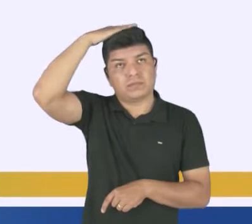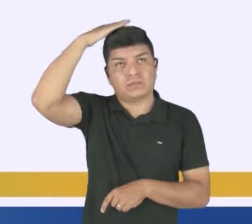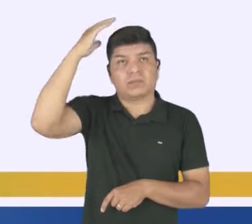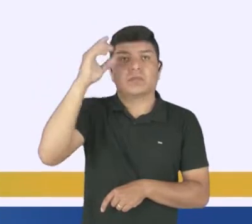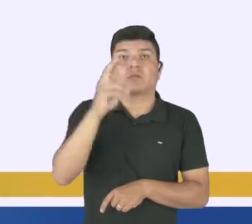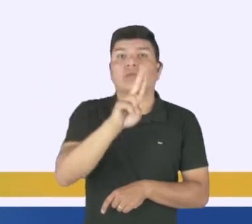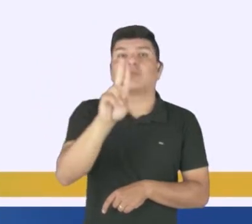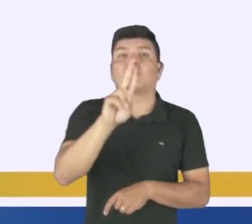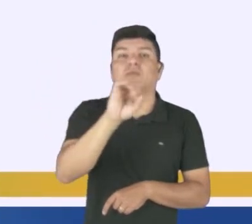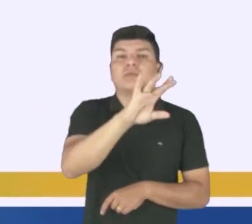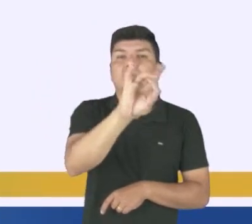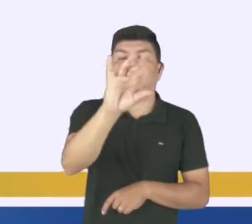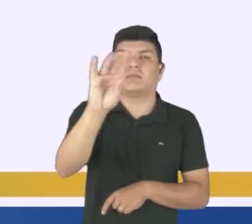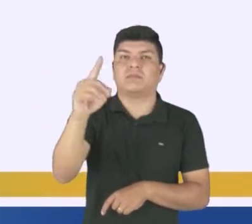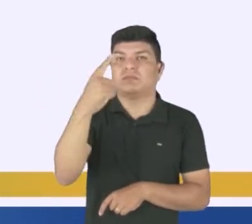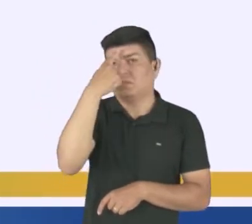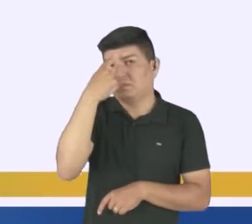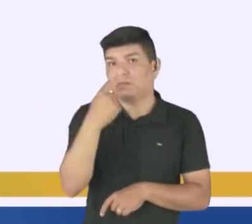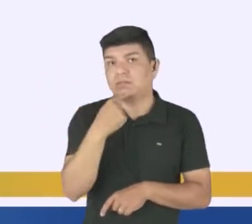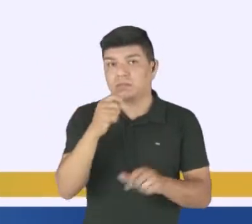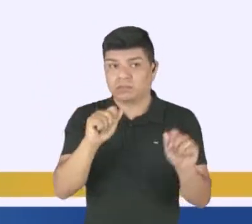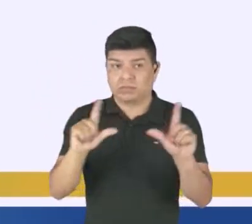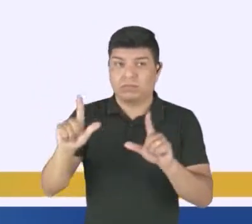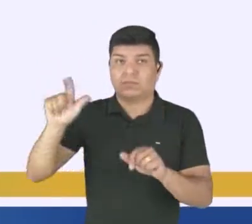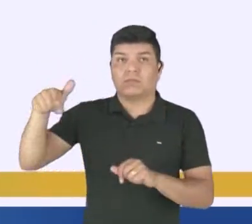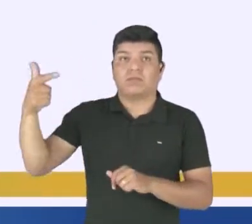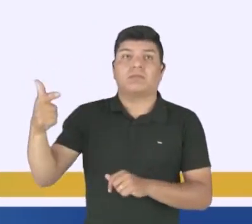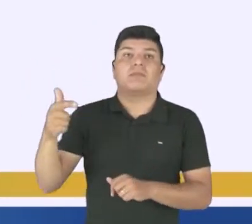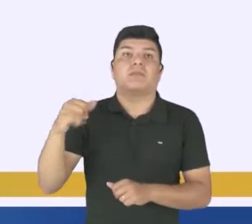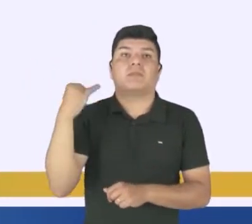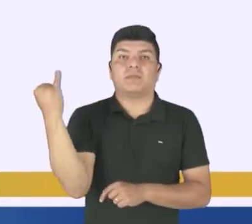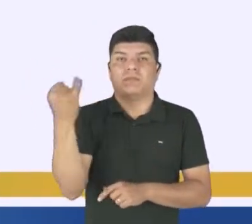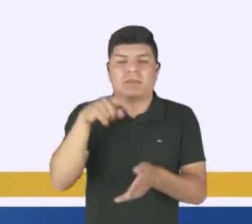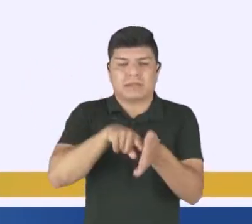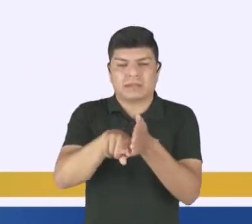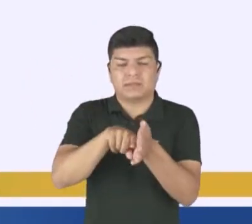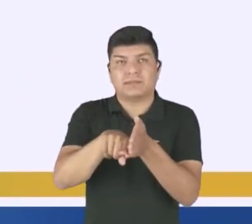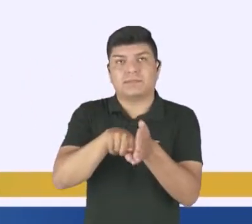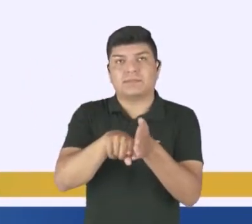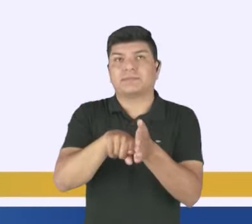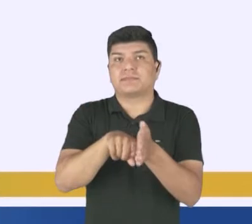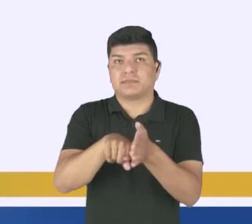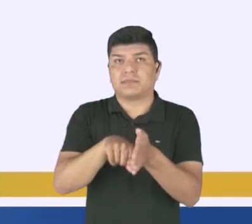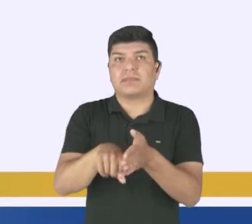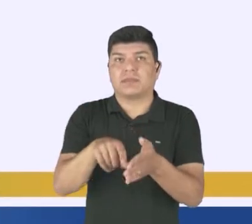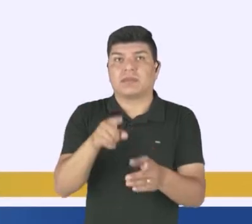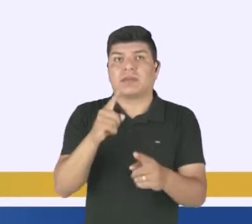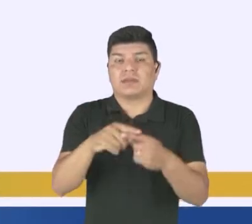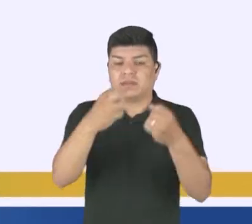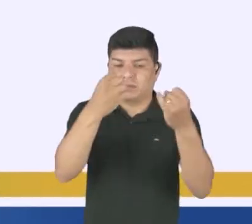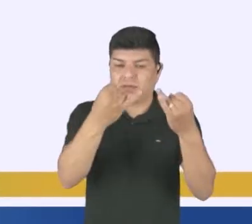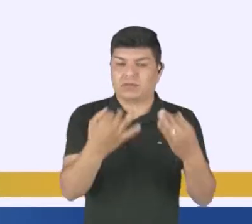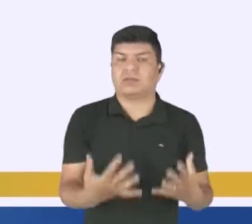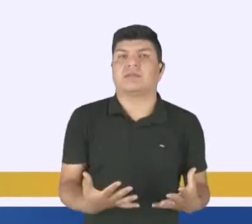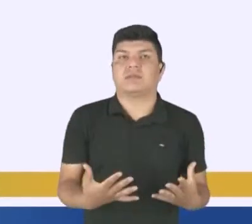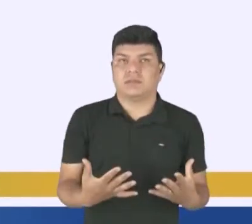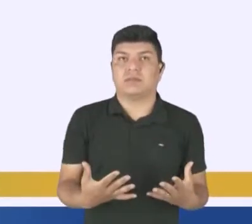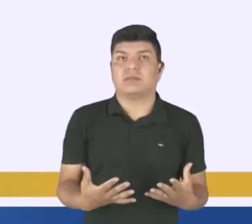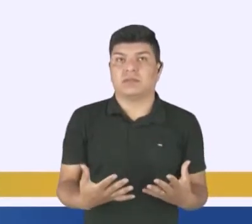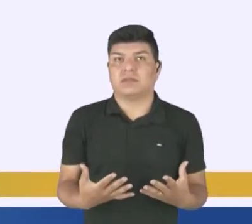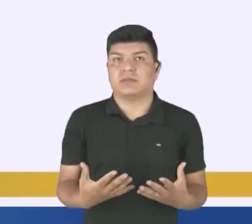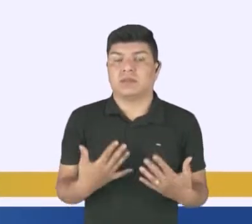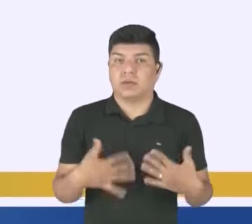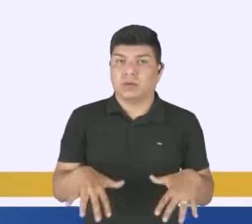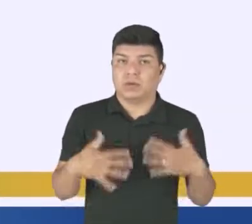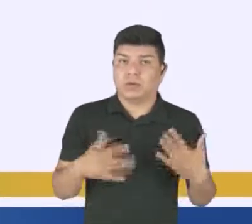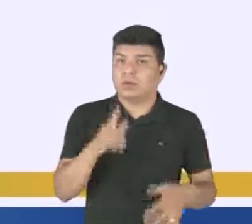de cada uma delas, é importante depois você dar uma pesquisada sobre isso, porque ela explica muita coisa, tanto da